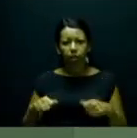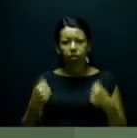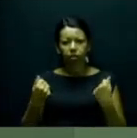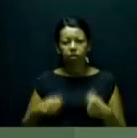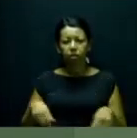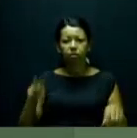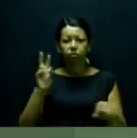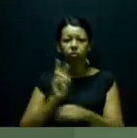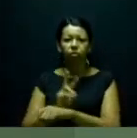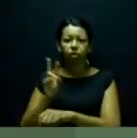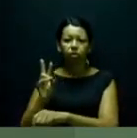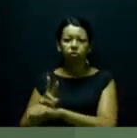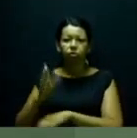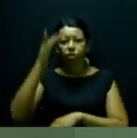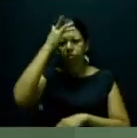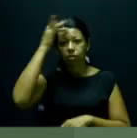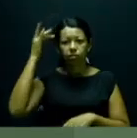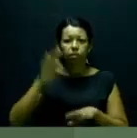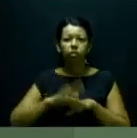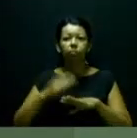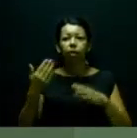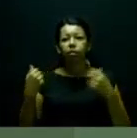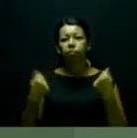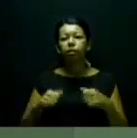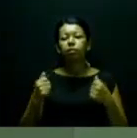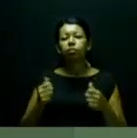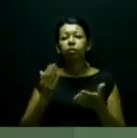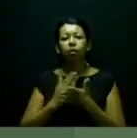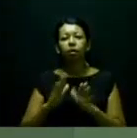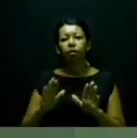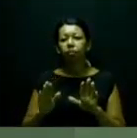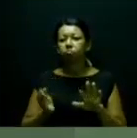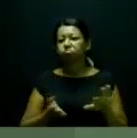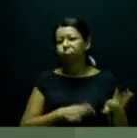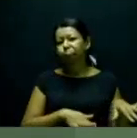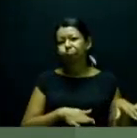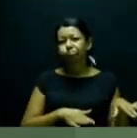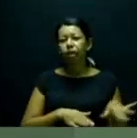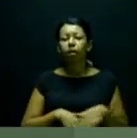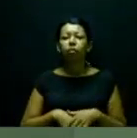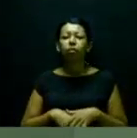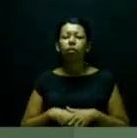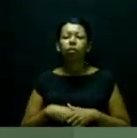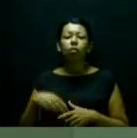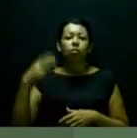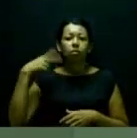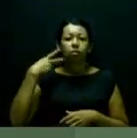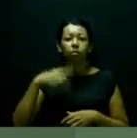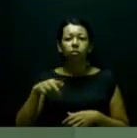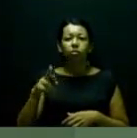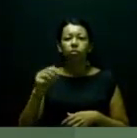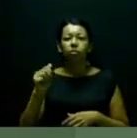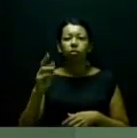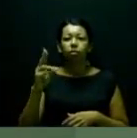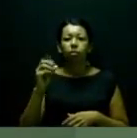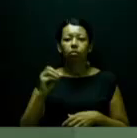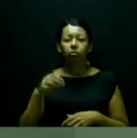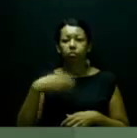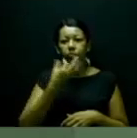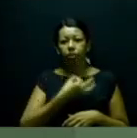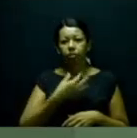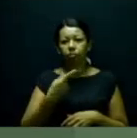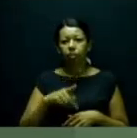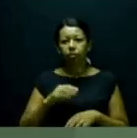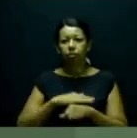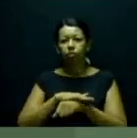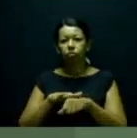do atendimento, as pessoas que mais precisam, acabam ficando de lado. Então, vai aqui, vereador Queixão, novamente essa sugestão para que o